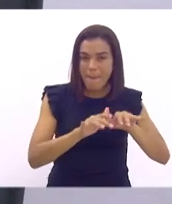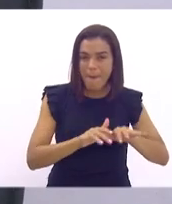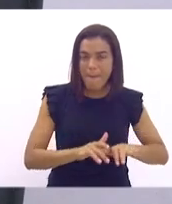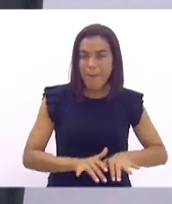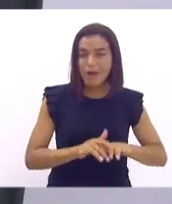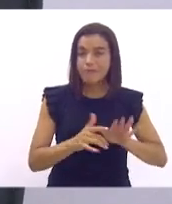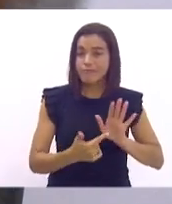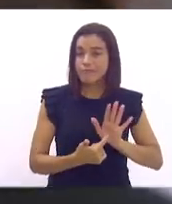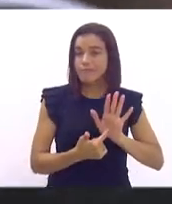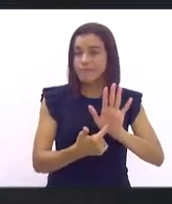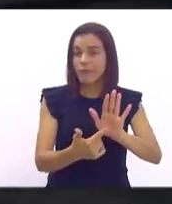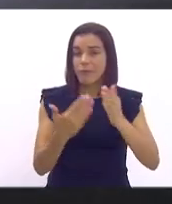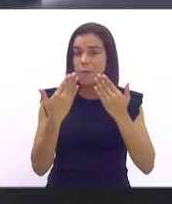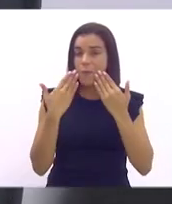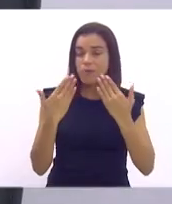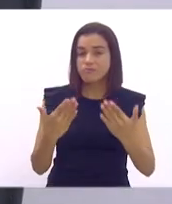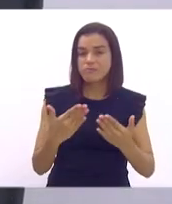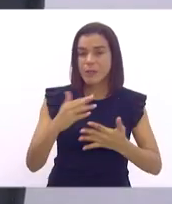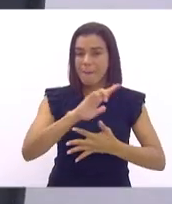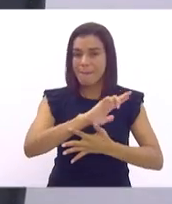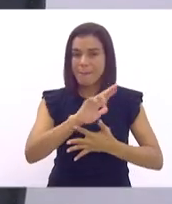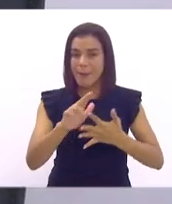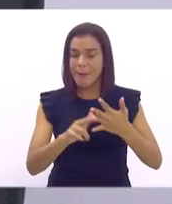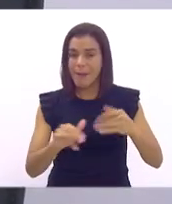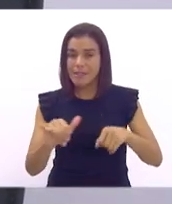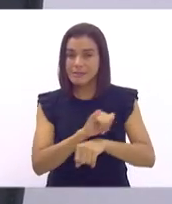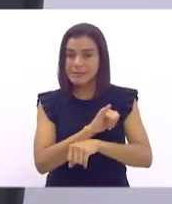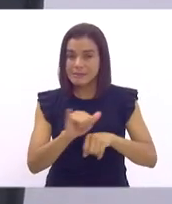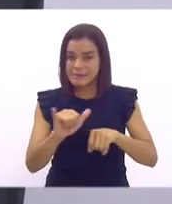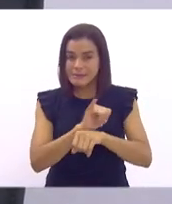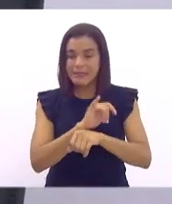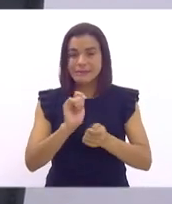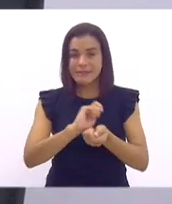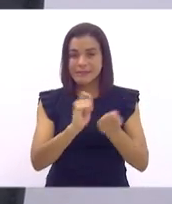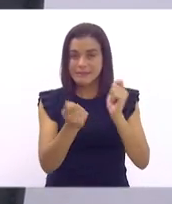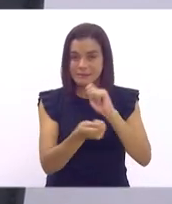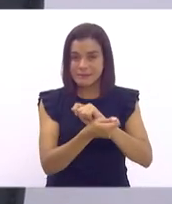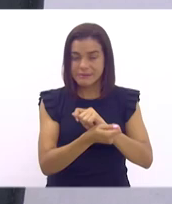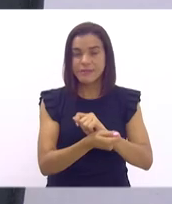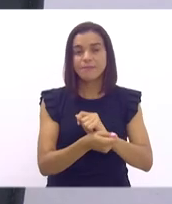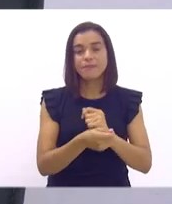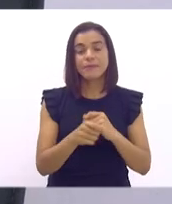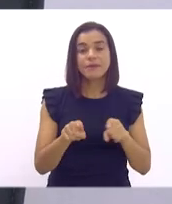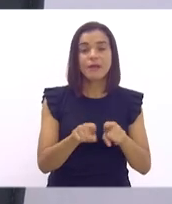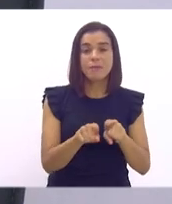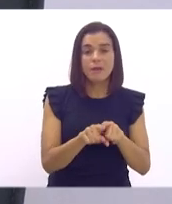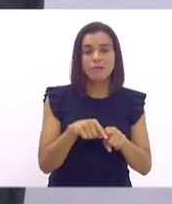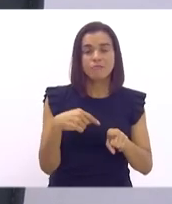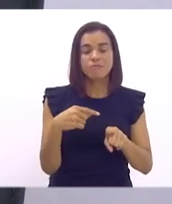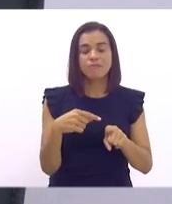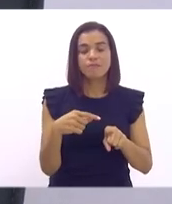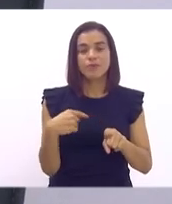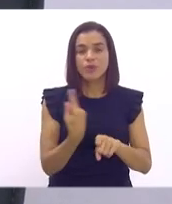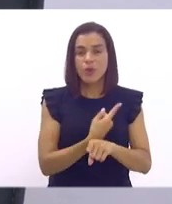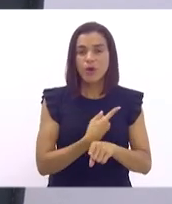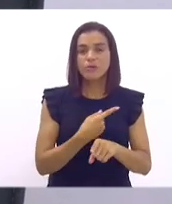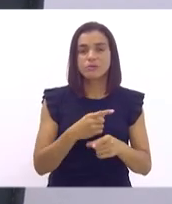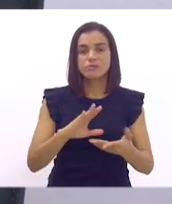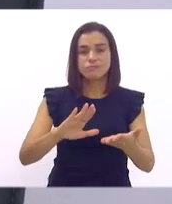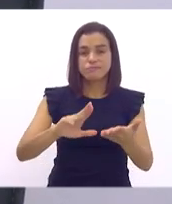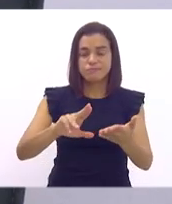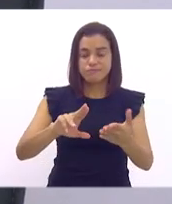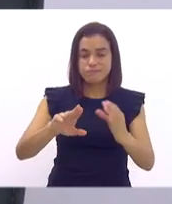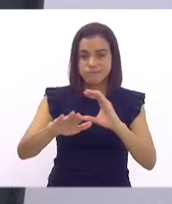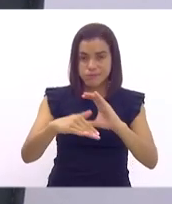apresentar várias providências a serem adotadas, né? Inclusive, nós recebemos da